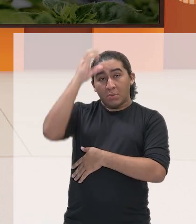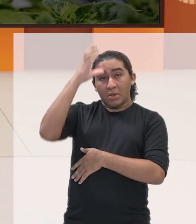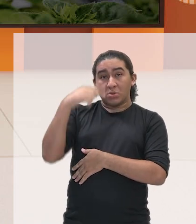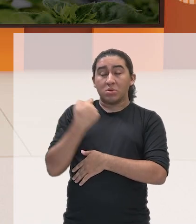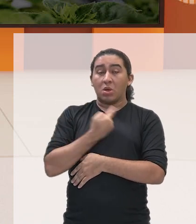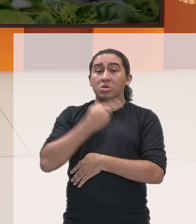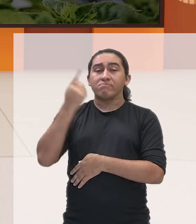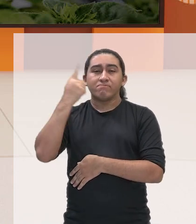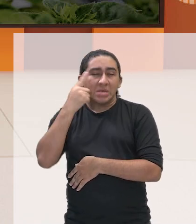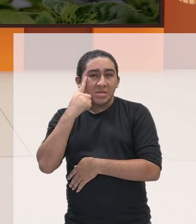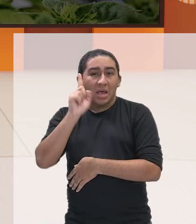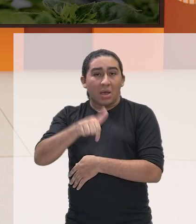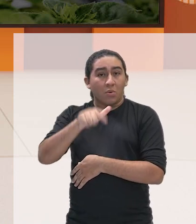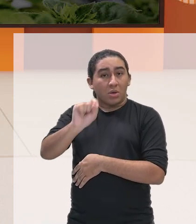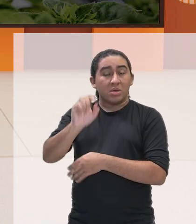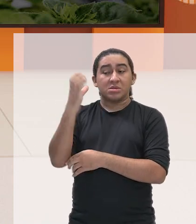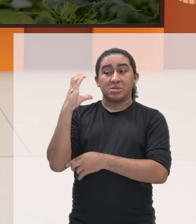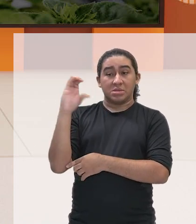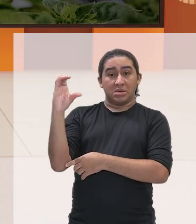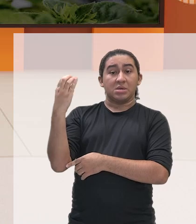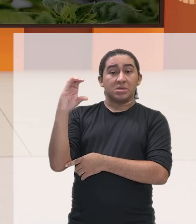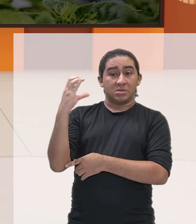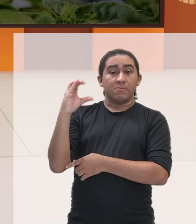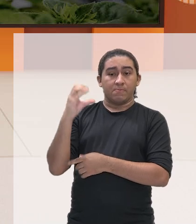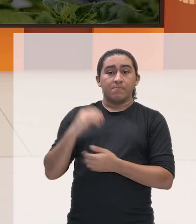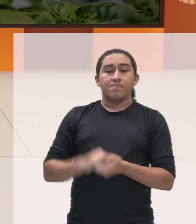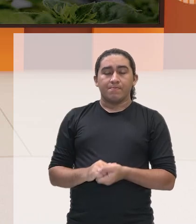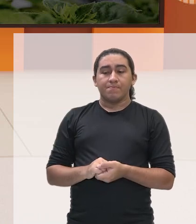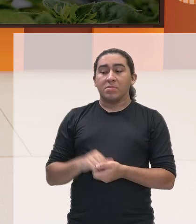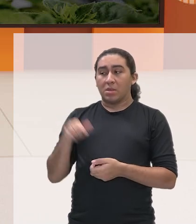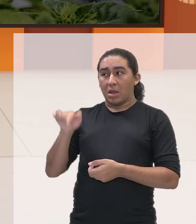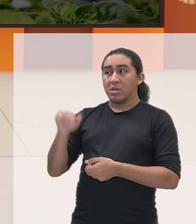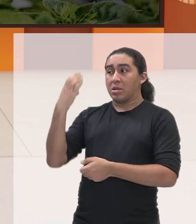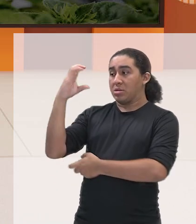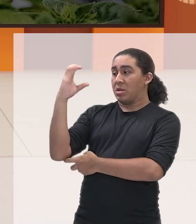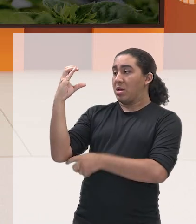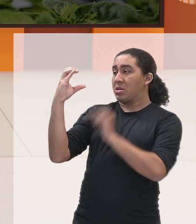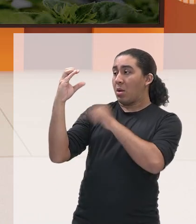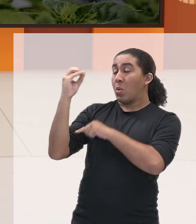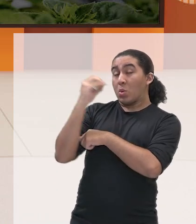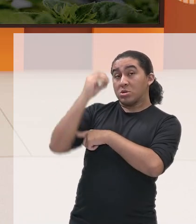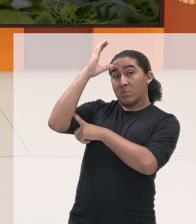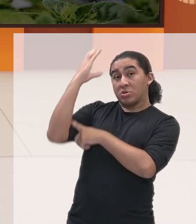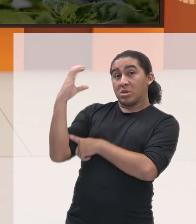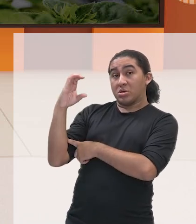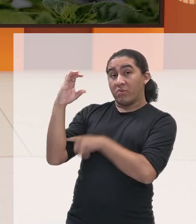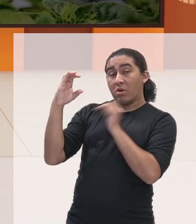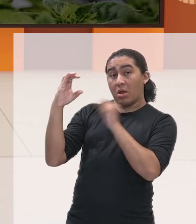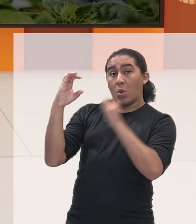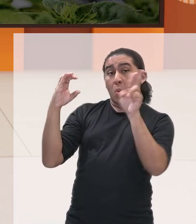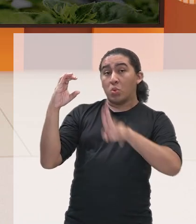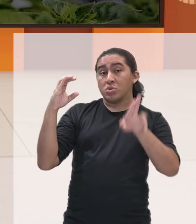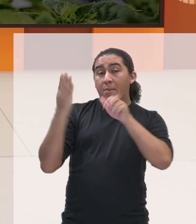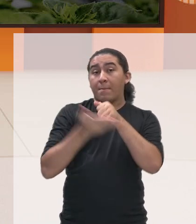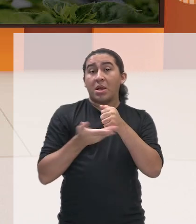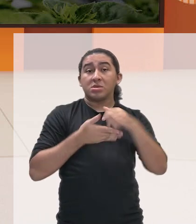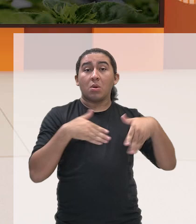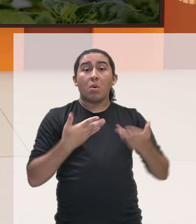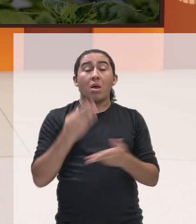nós chamamos de ciência. Então, essa é a ciência. Então, o conhecimento científico é um conhecimento baseado